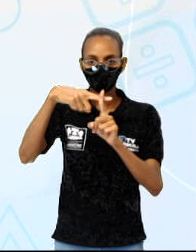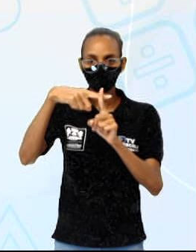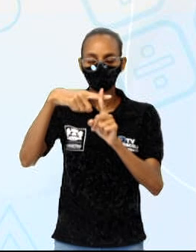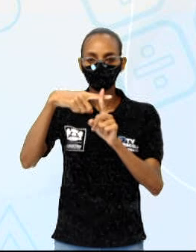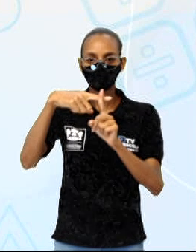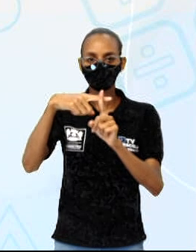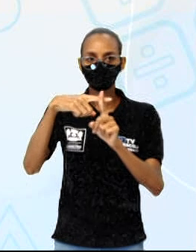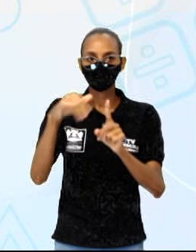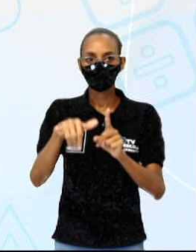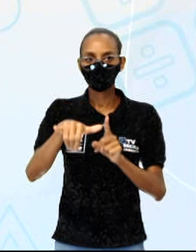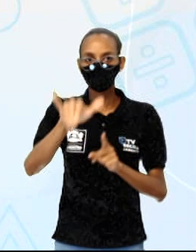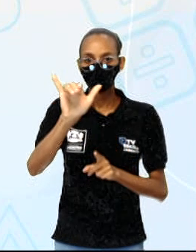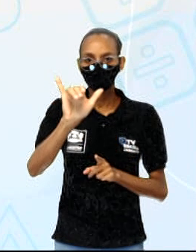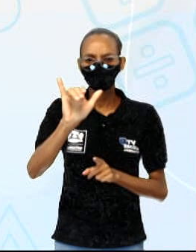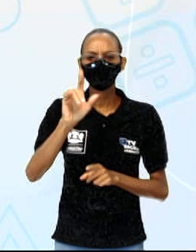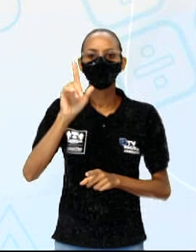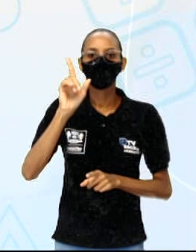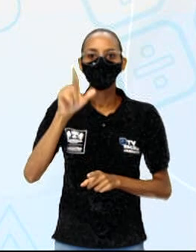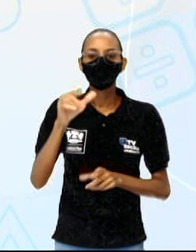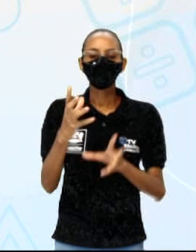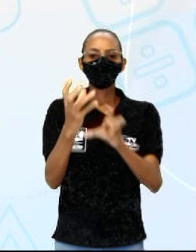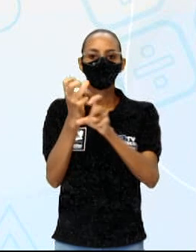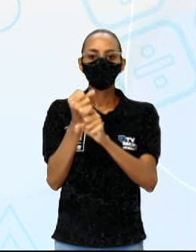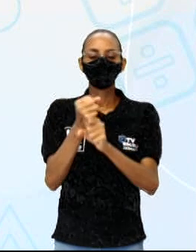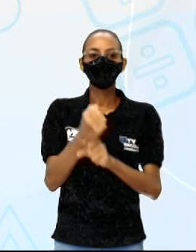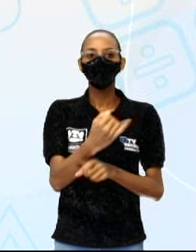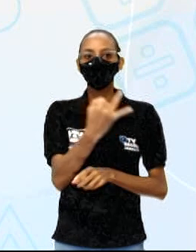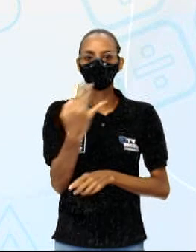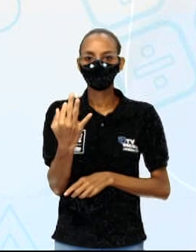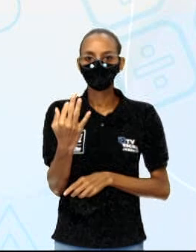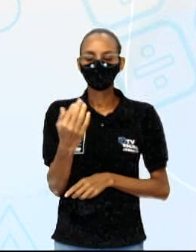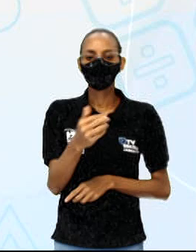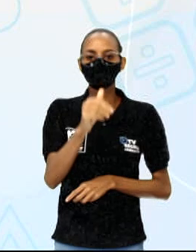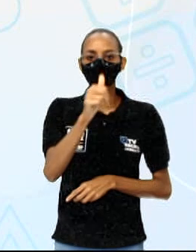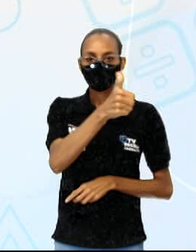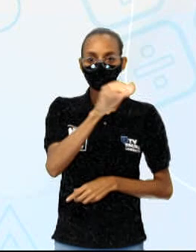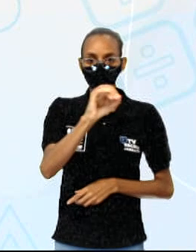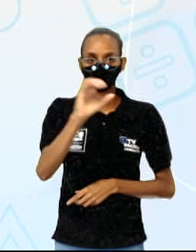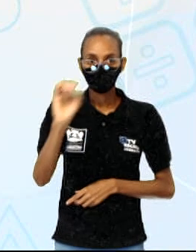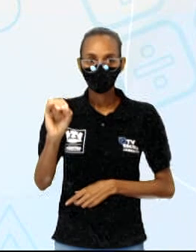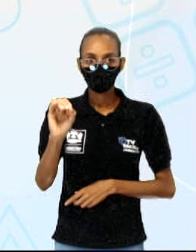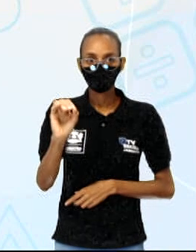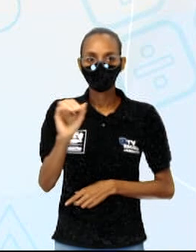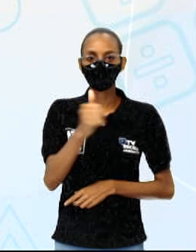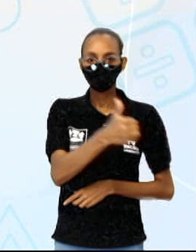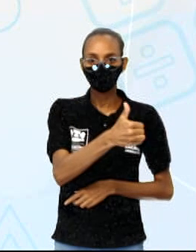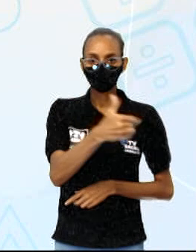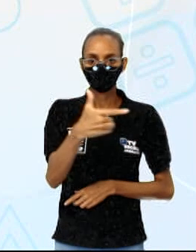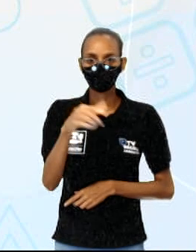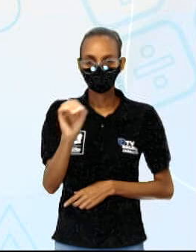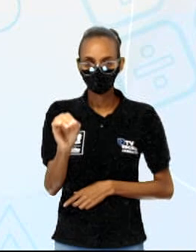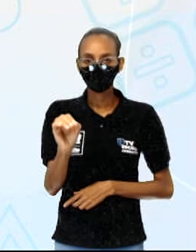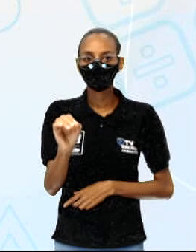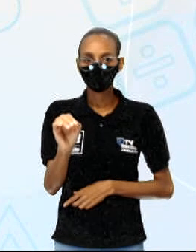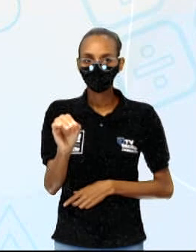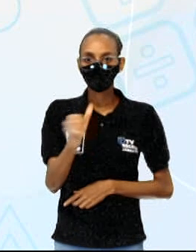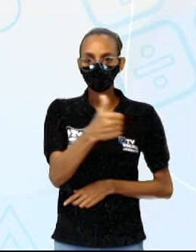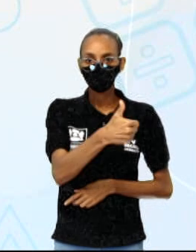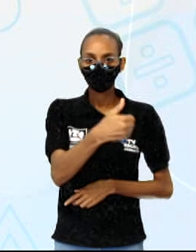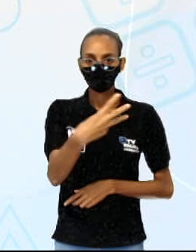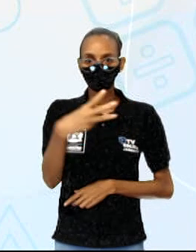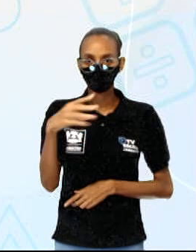100, 120, 130, 140 ou